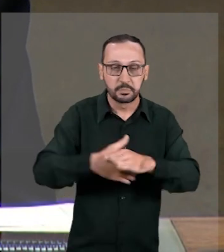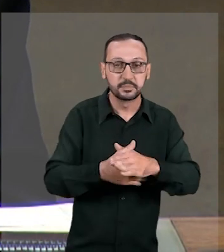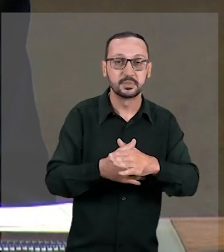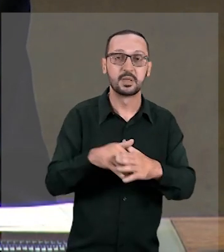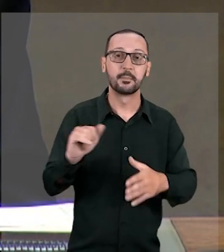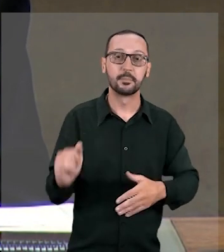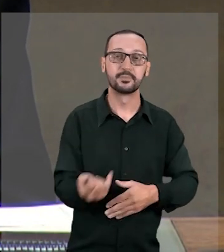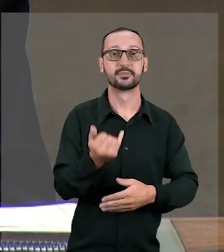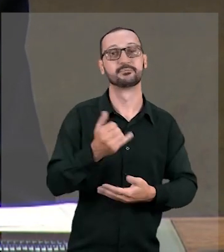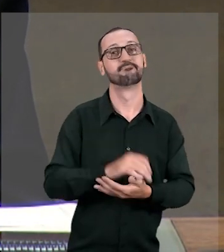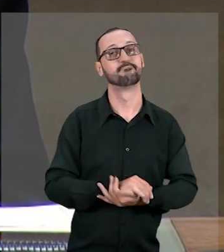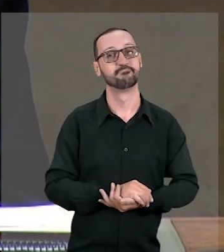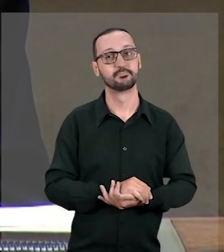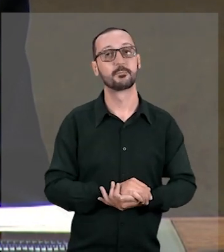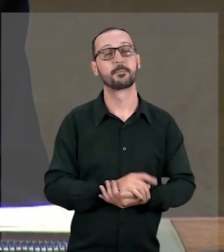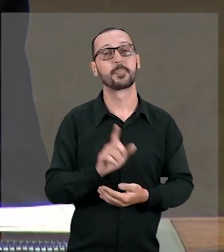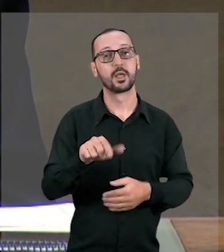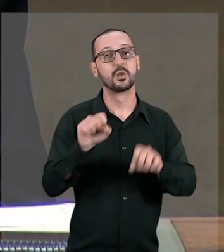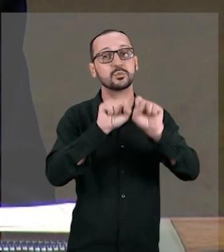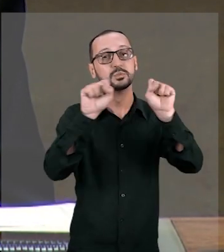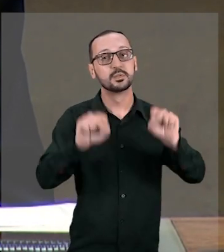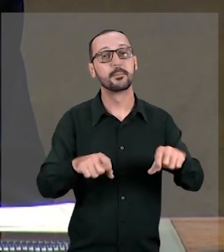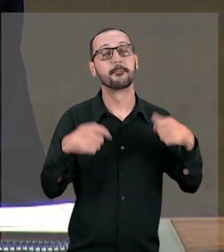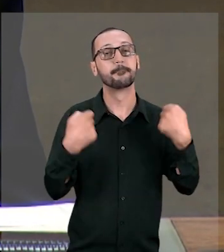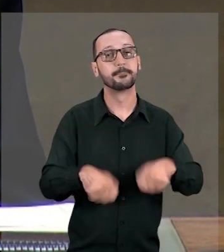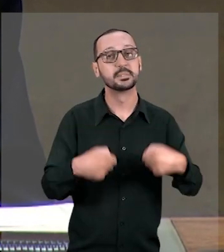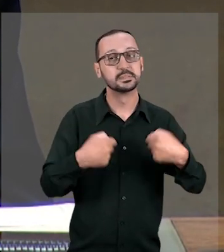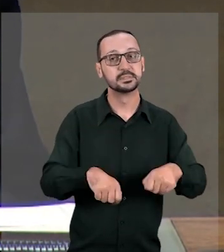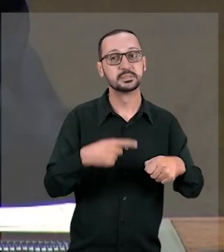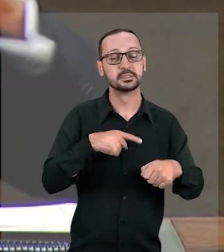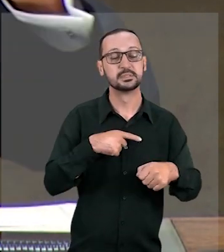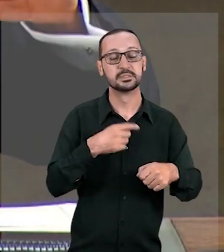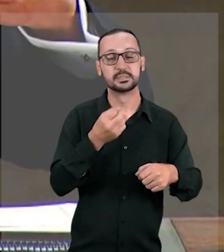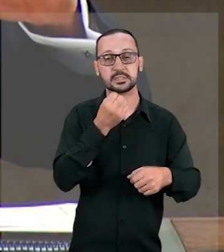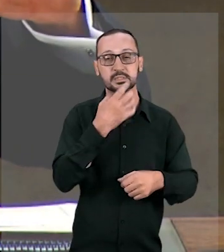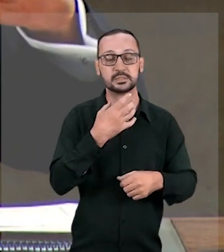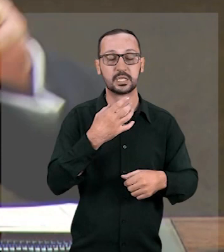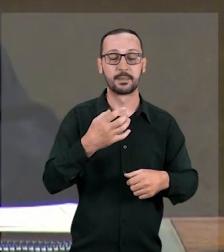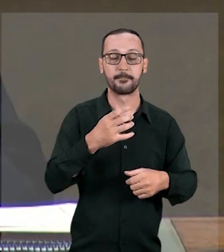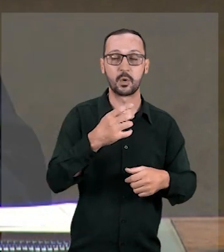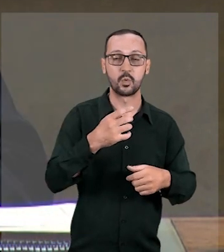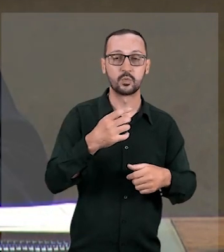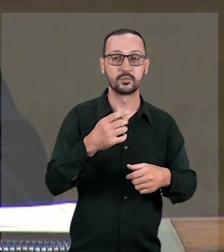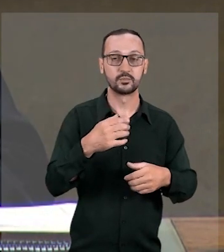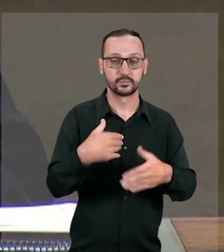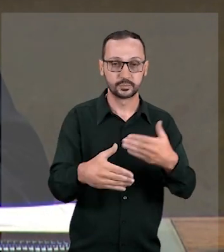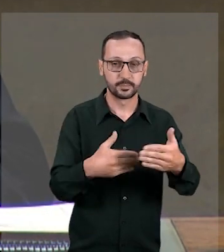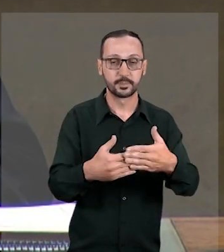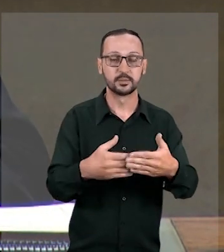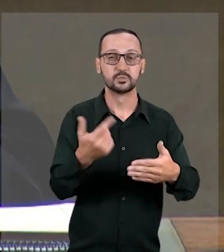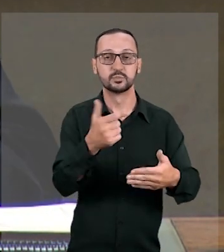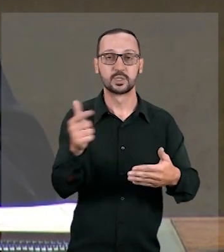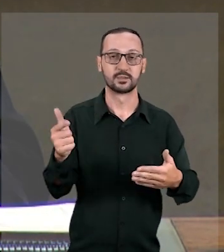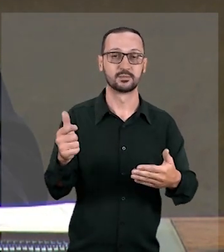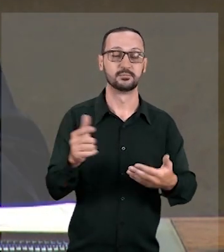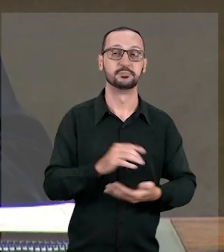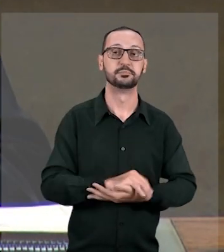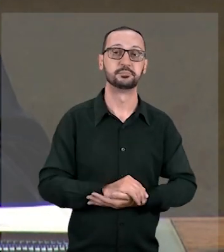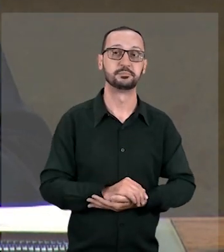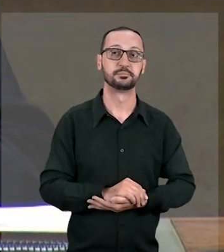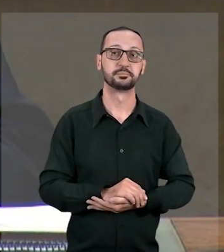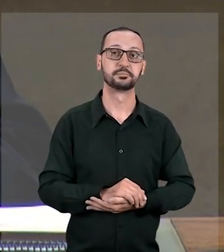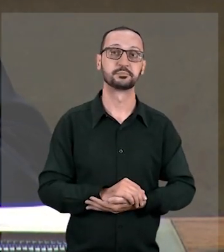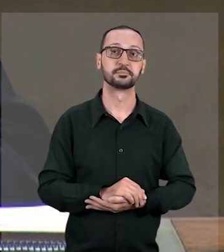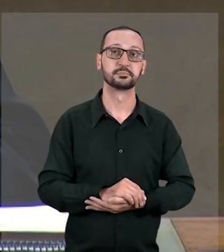cofres públicos. Portanto, o sistema tem que funcionar para que ele não cometa arbitrariedades.